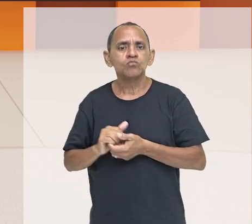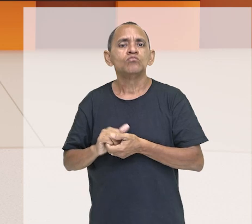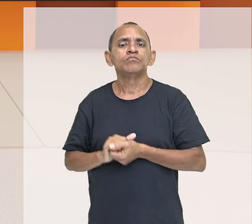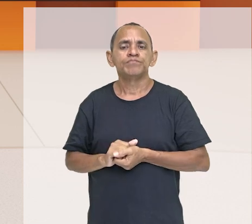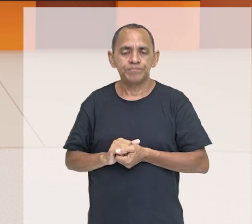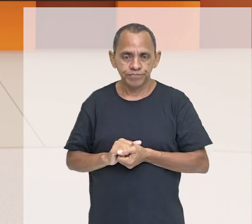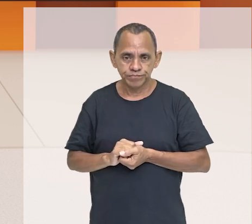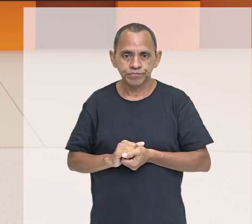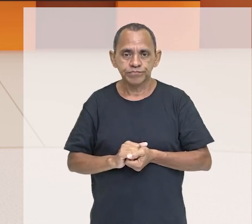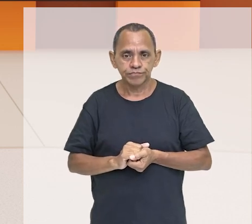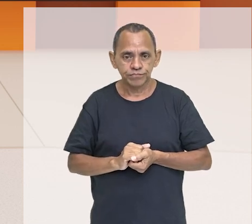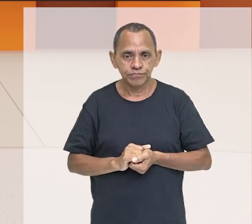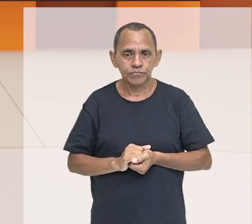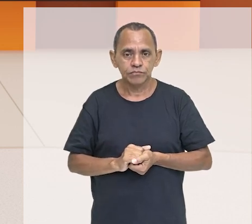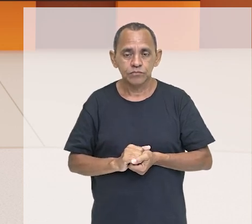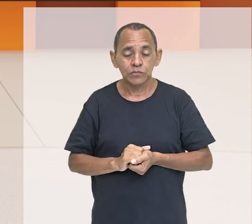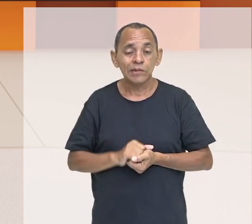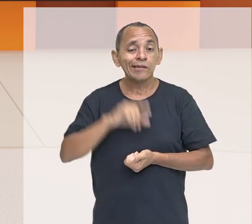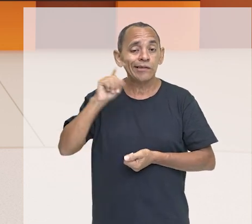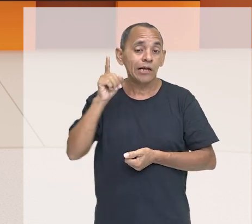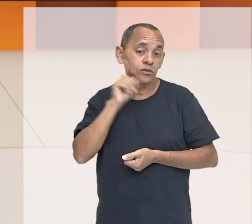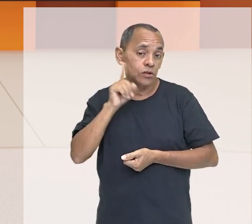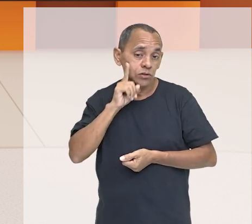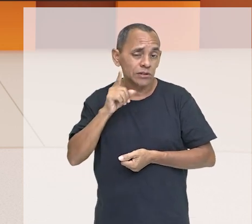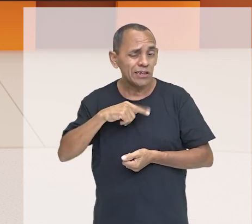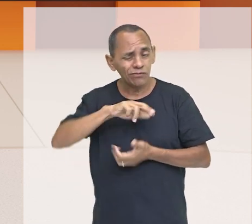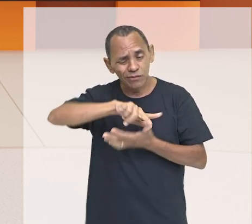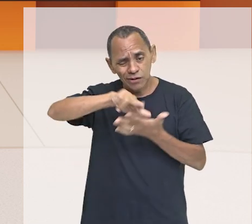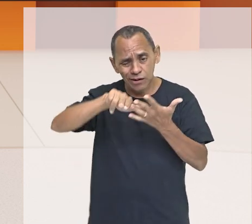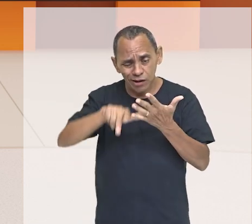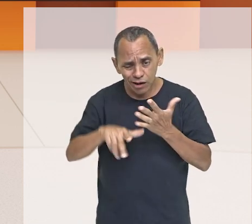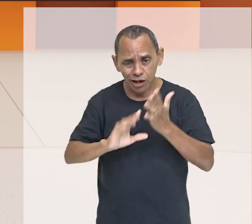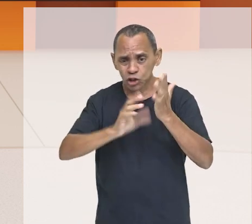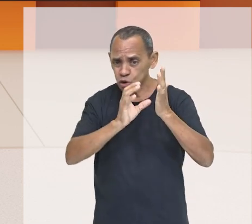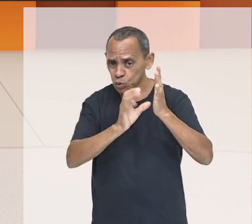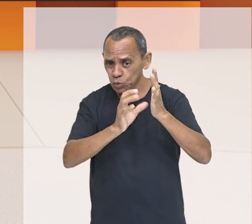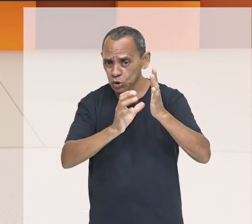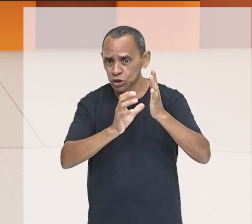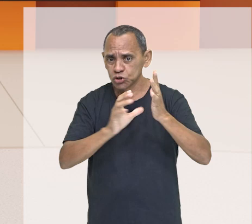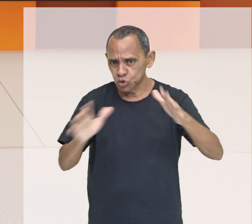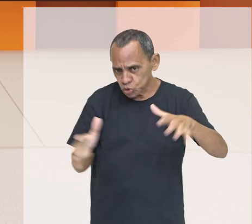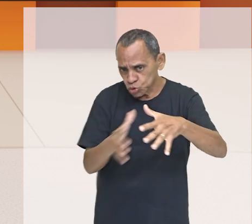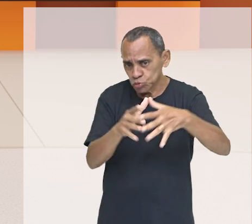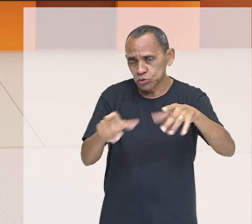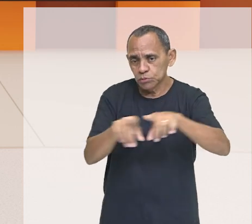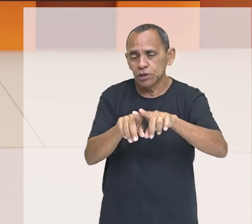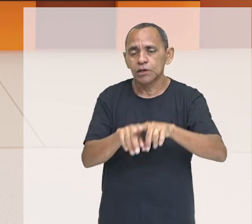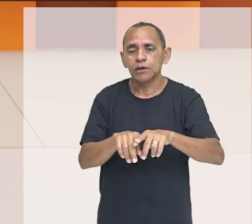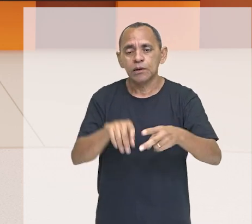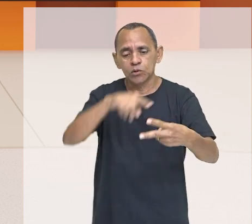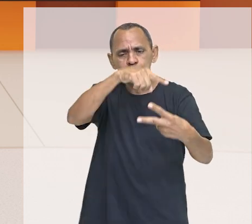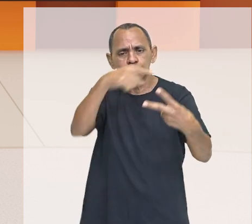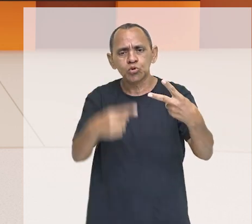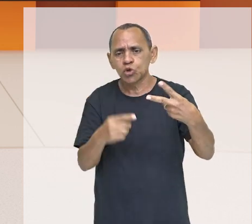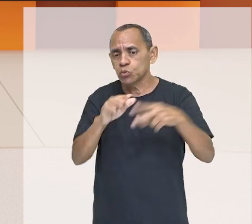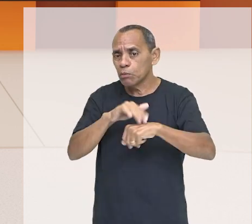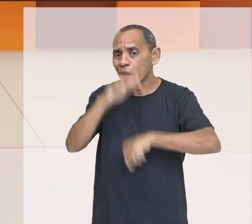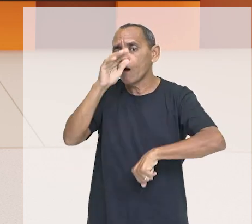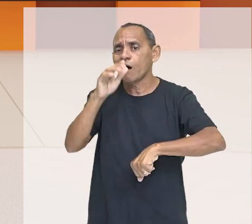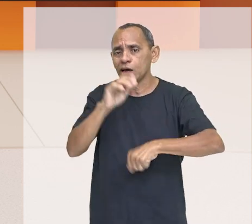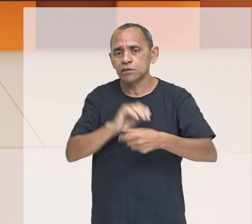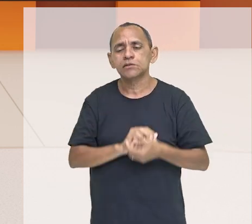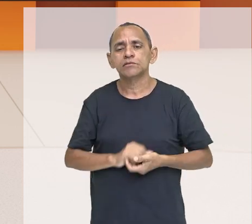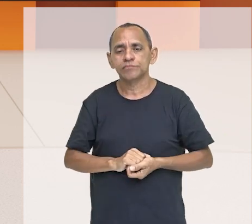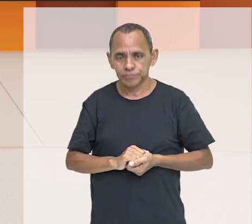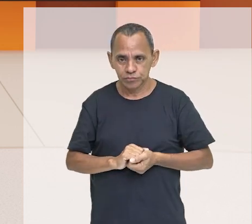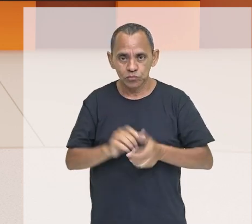outras agremiações. Então, só pode ter 2 partidos. Nos Estados Unidos, nós temos vários partidos, porém, os 2 maiores partidos que